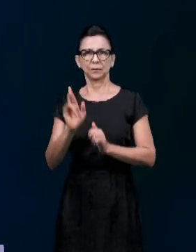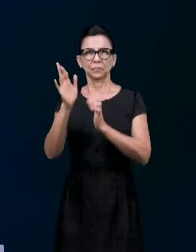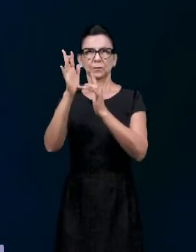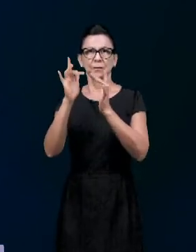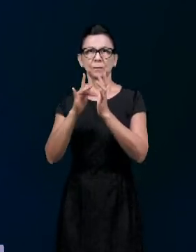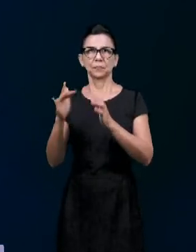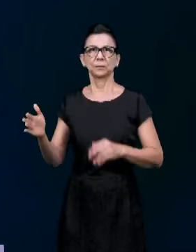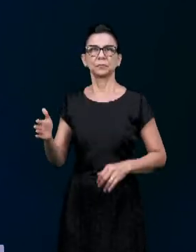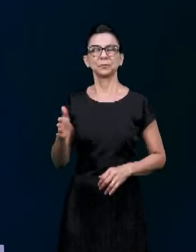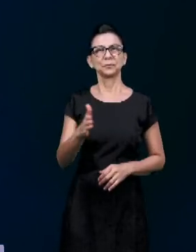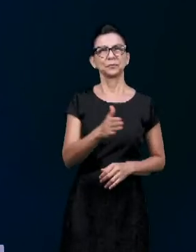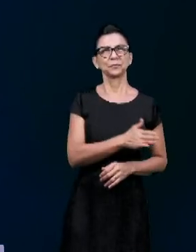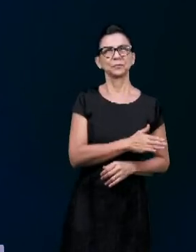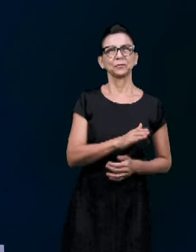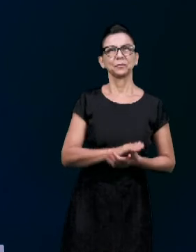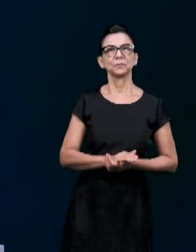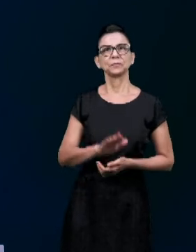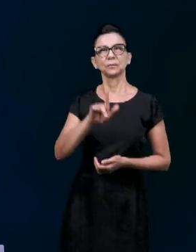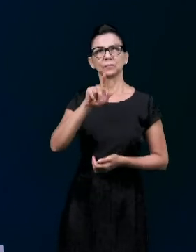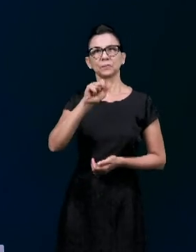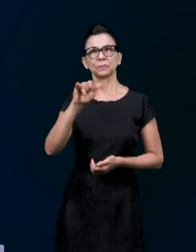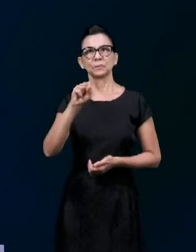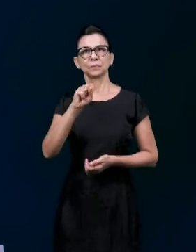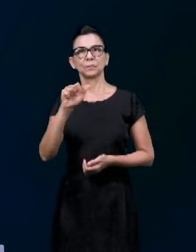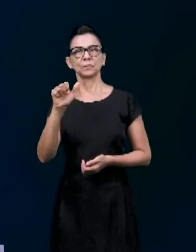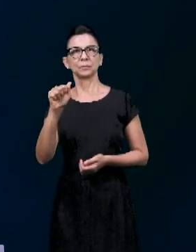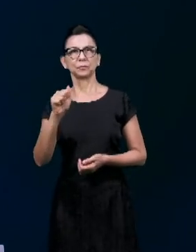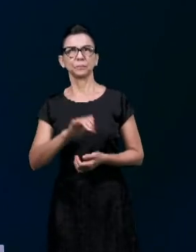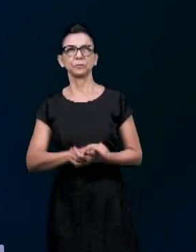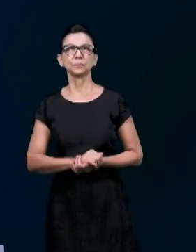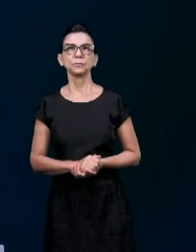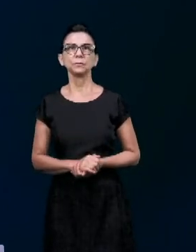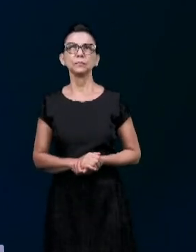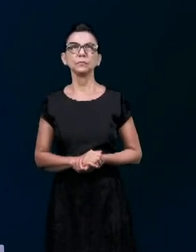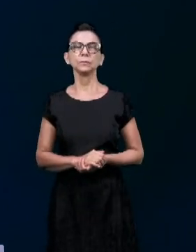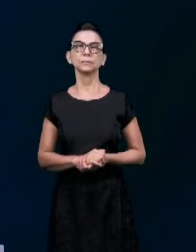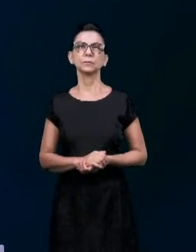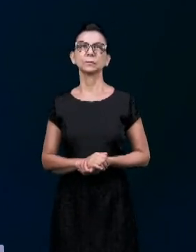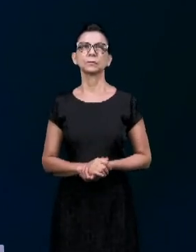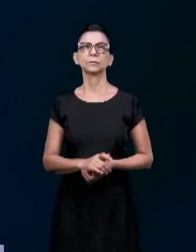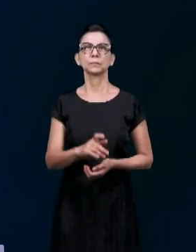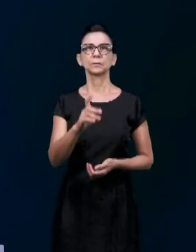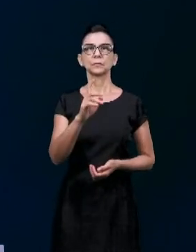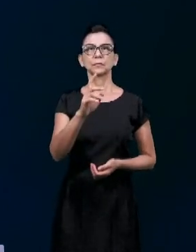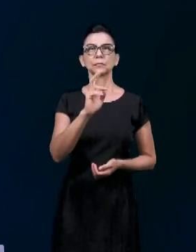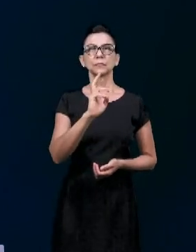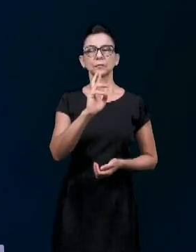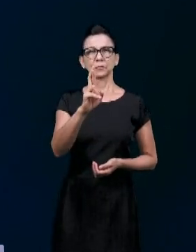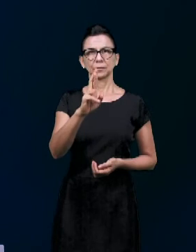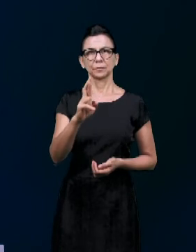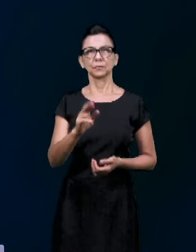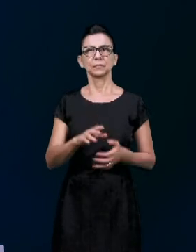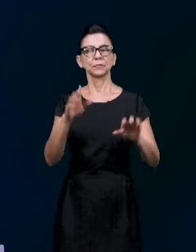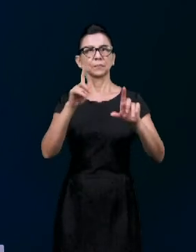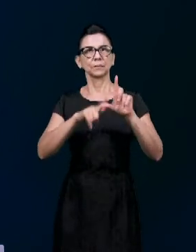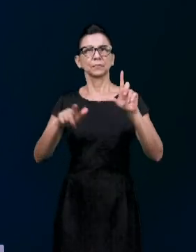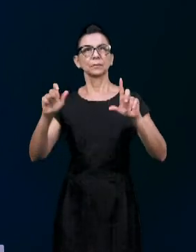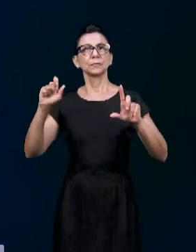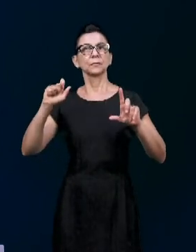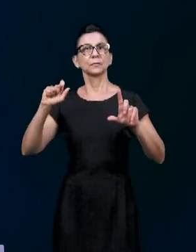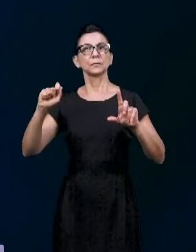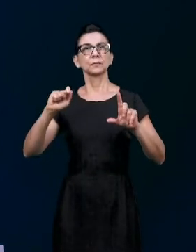os irmãos. As respostas das senhoras para esta semana, letra A, nos encontramos,